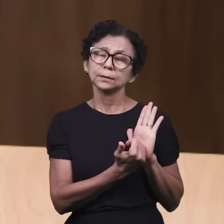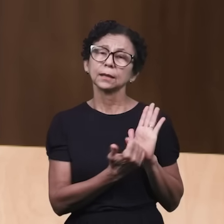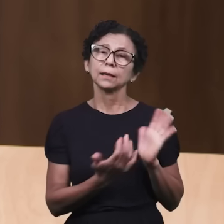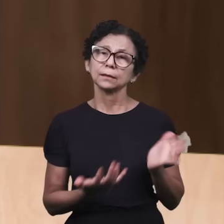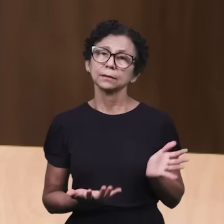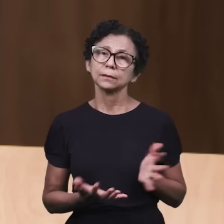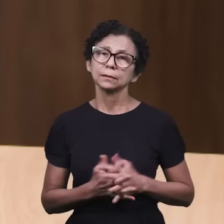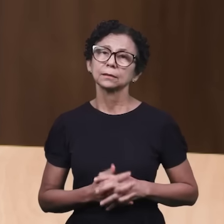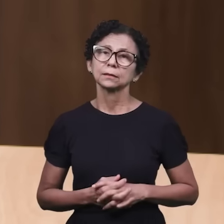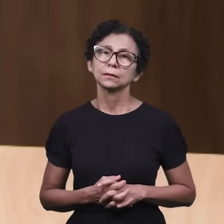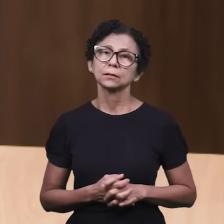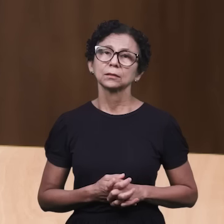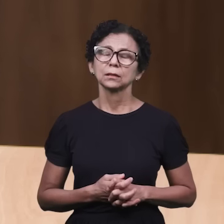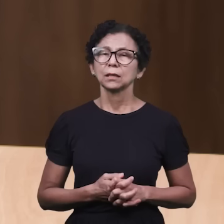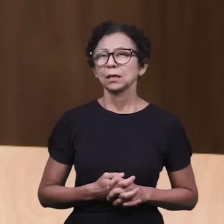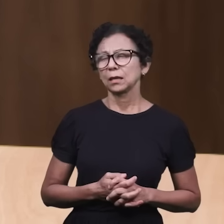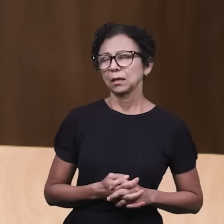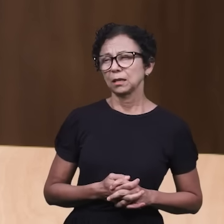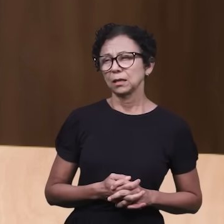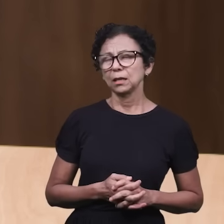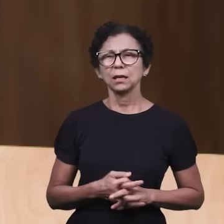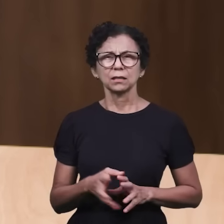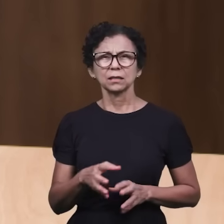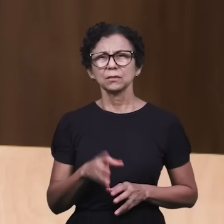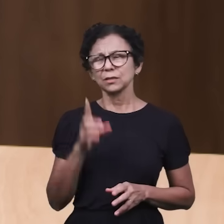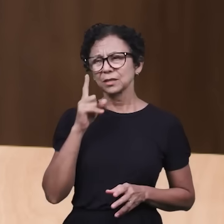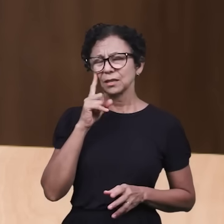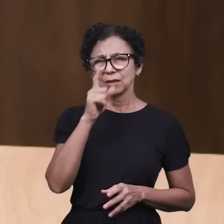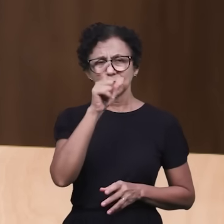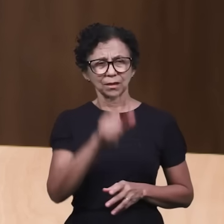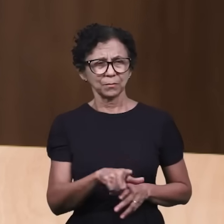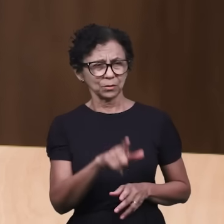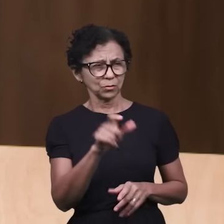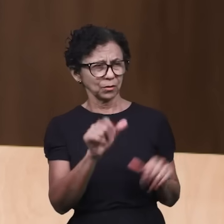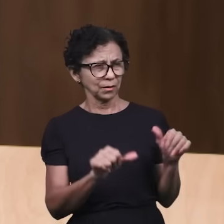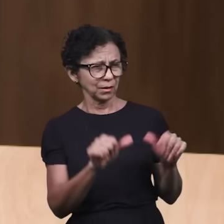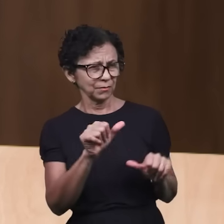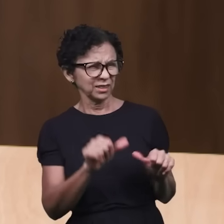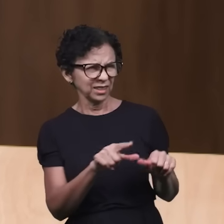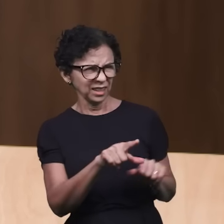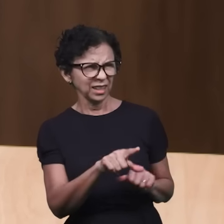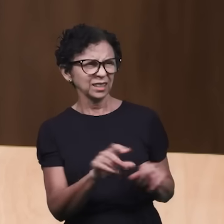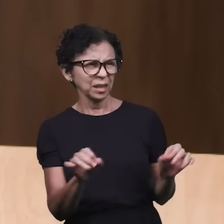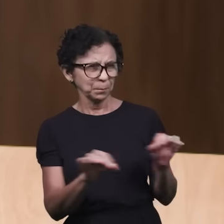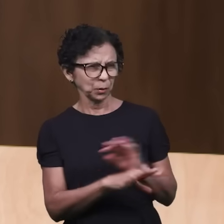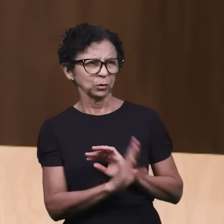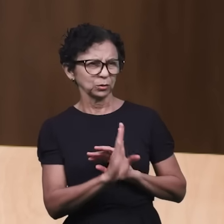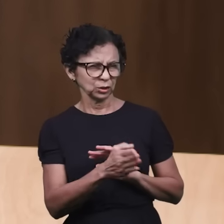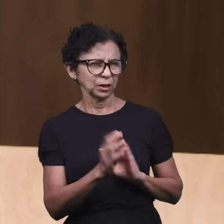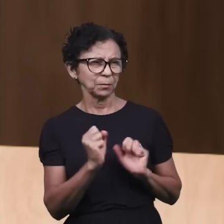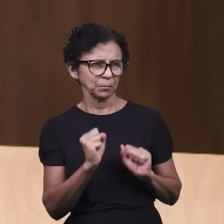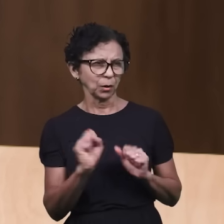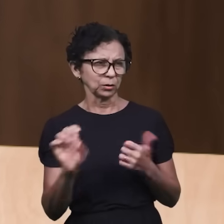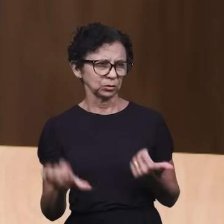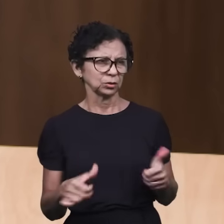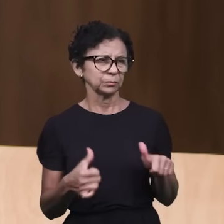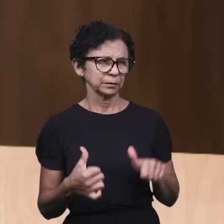de uma orientação para ele entender o que é batismo e até alguma coisa que isso que você falou, que ele não